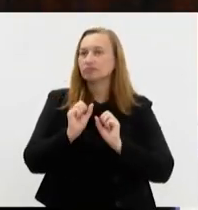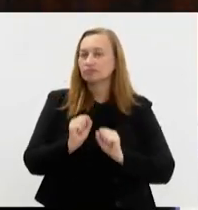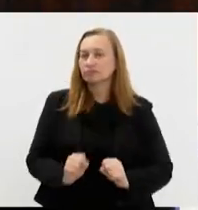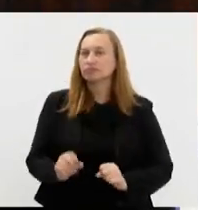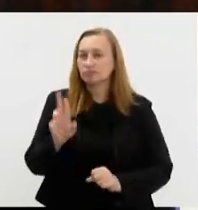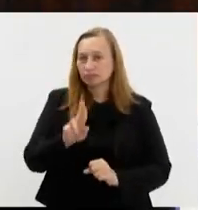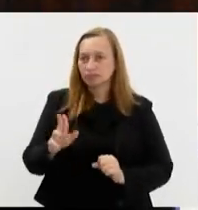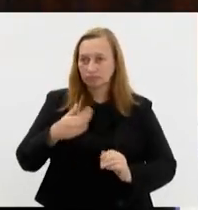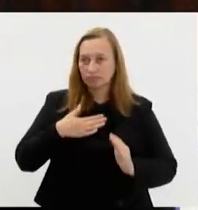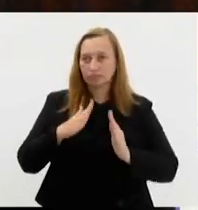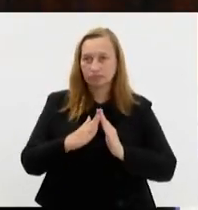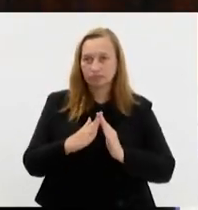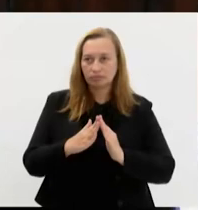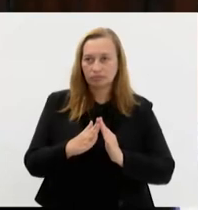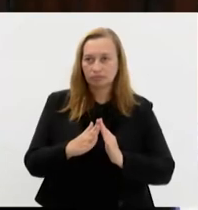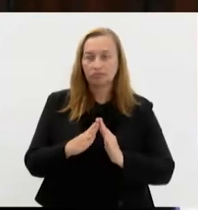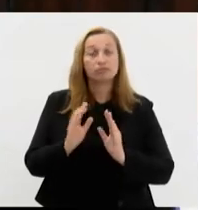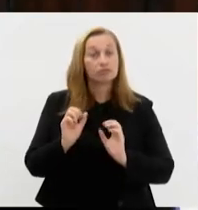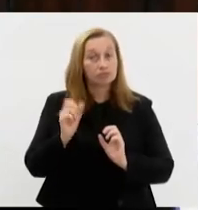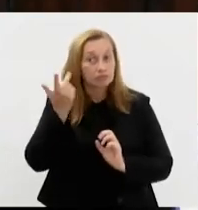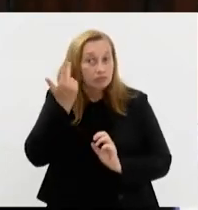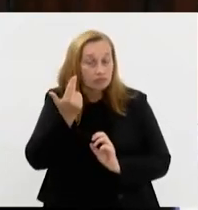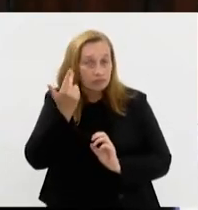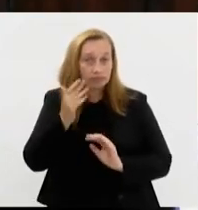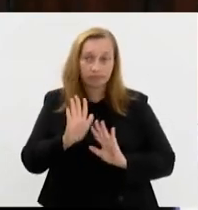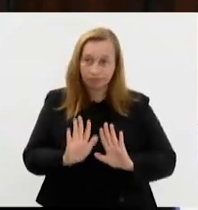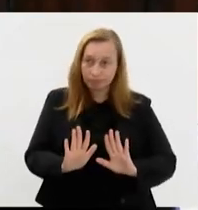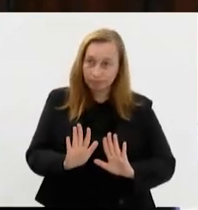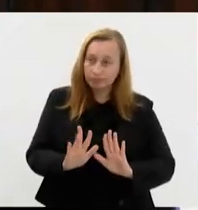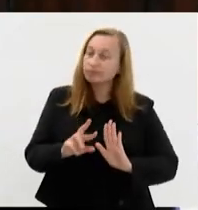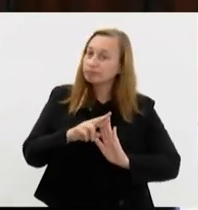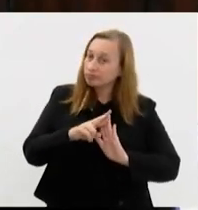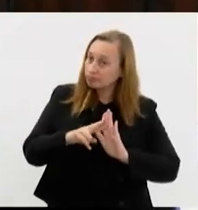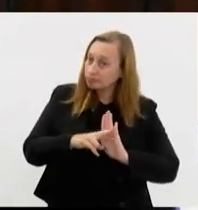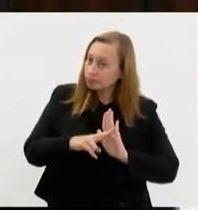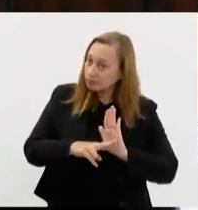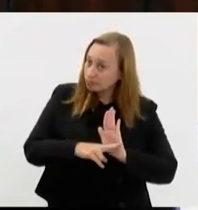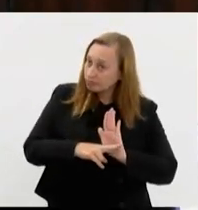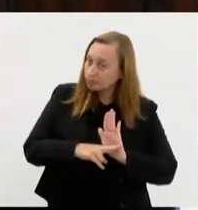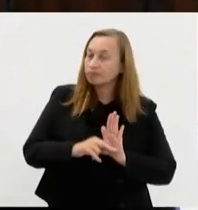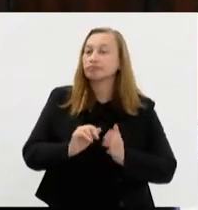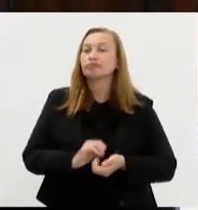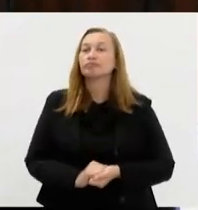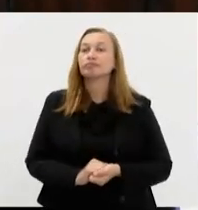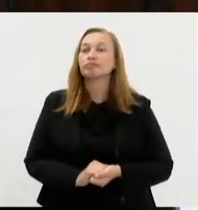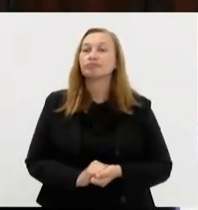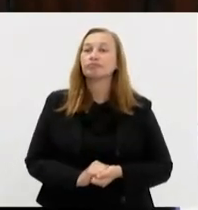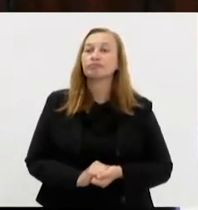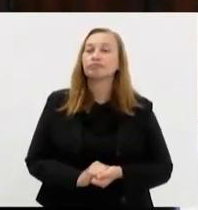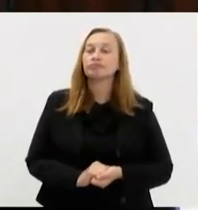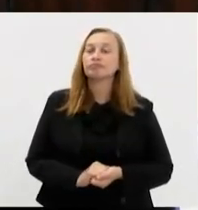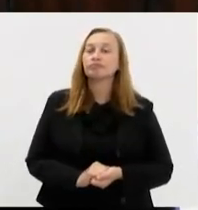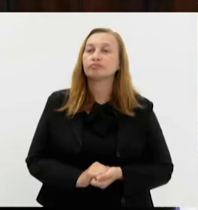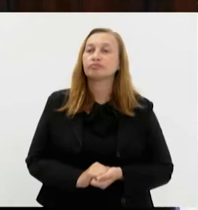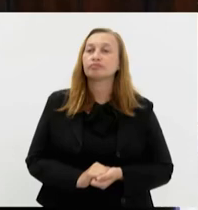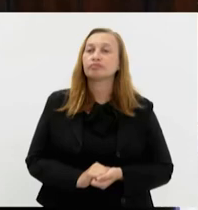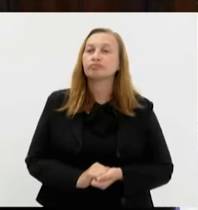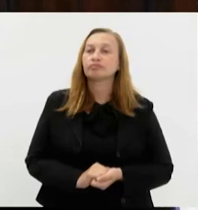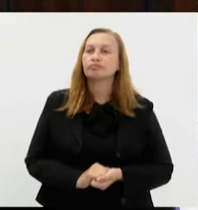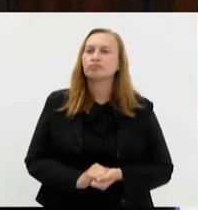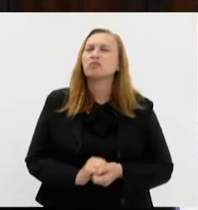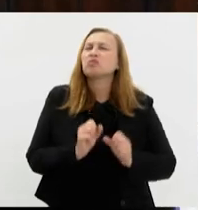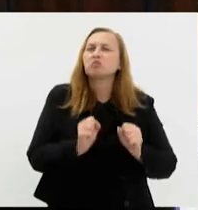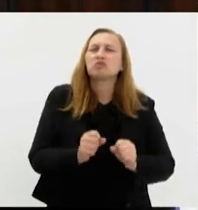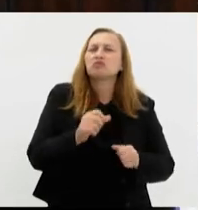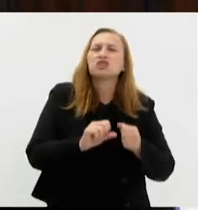residência é uma exceção à regra porque há uma vedação a regra é a vedação E aí vem o que que então eu posso